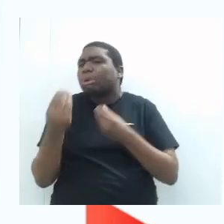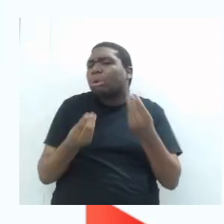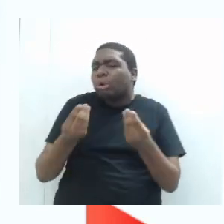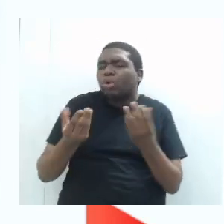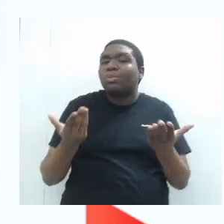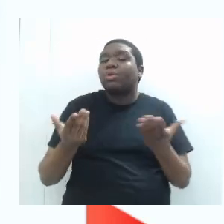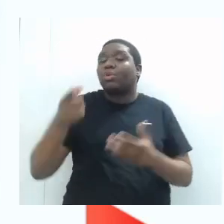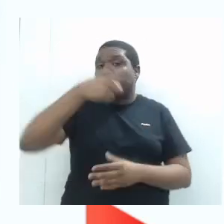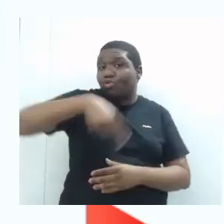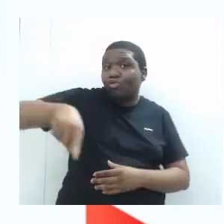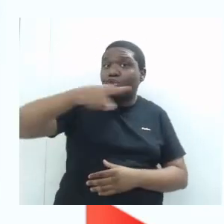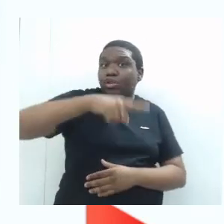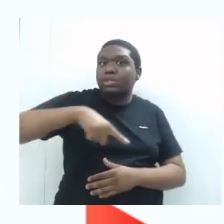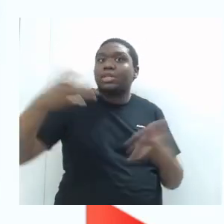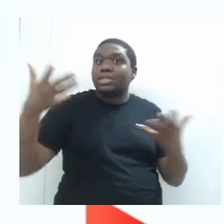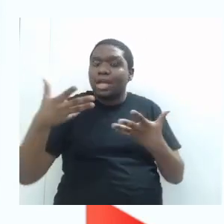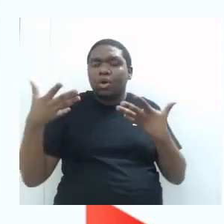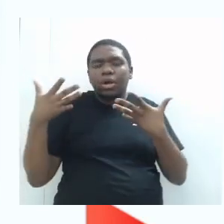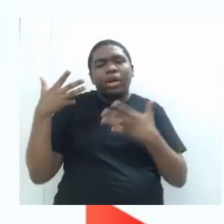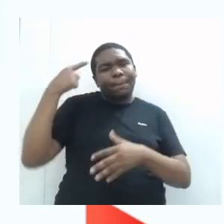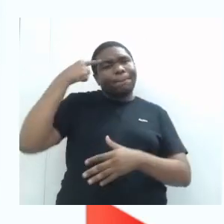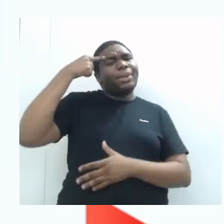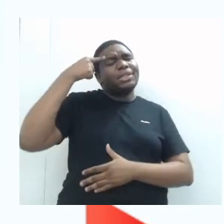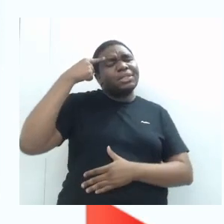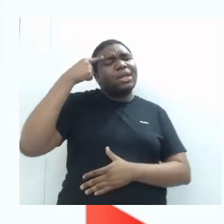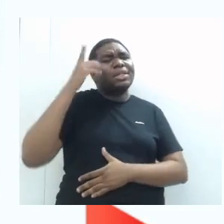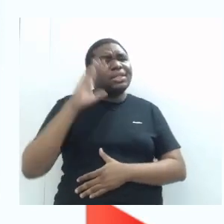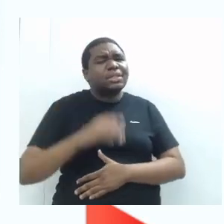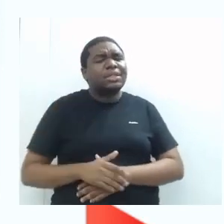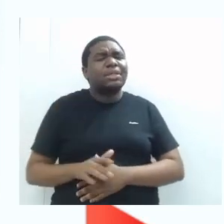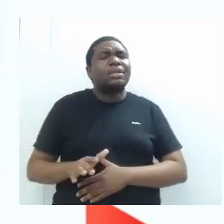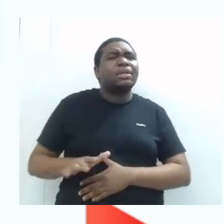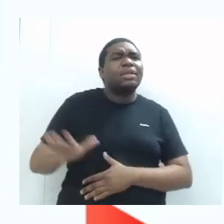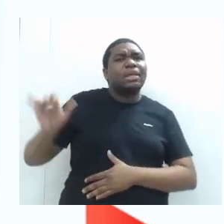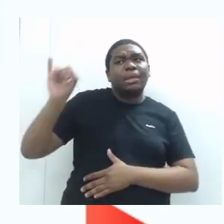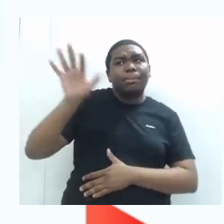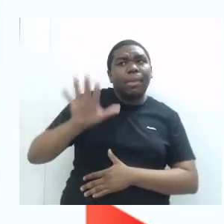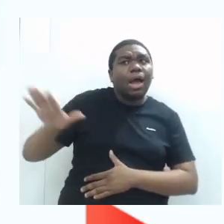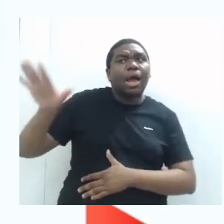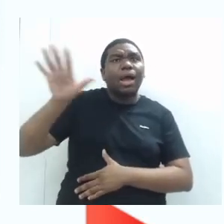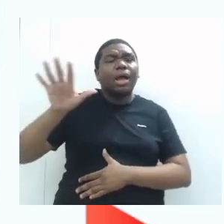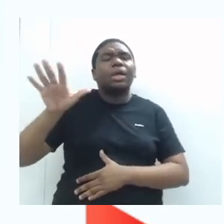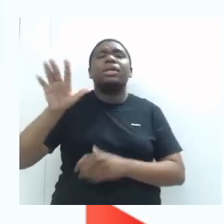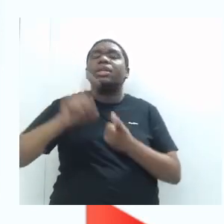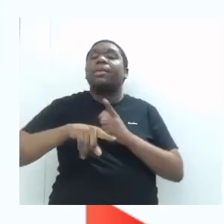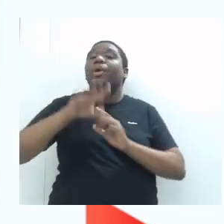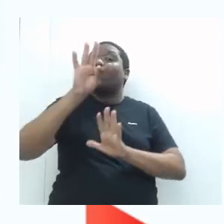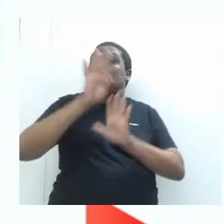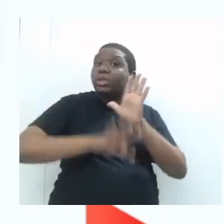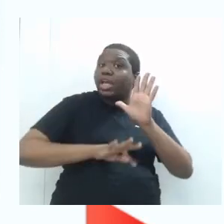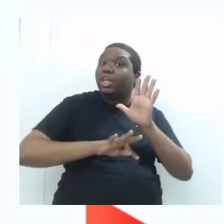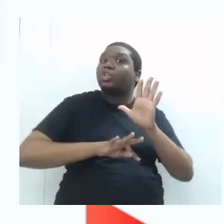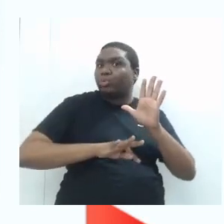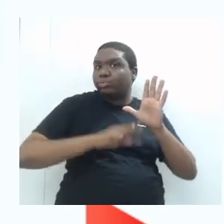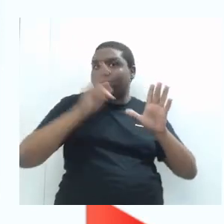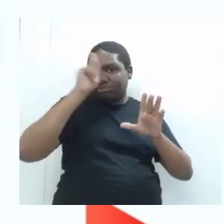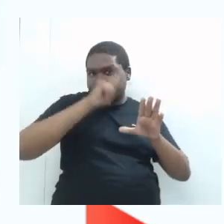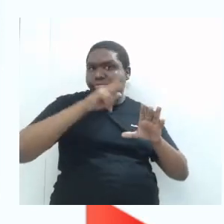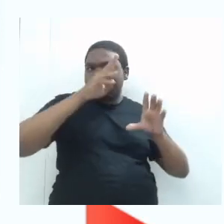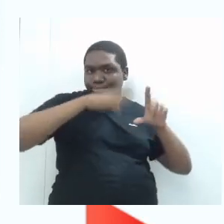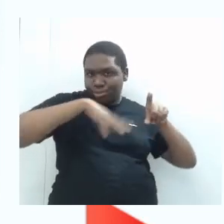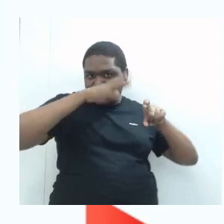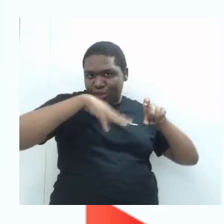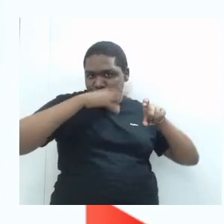vocês fizessem uma associação entre esta figura, o texto escrito do mito da caverna